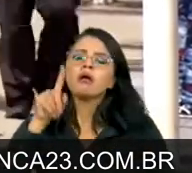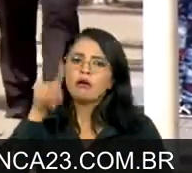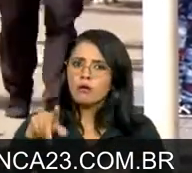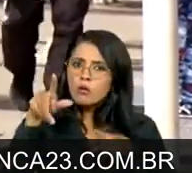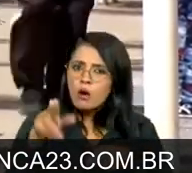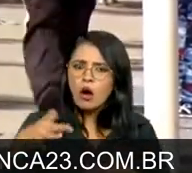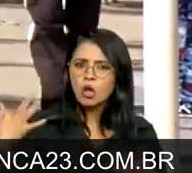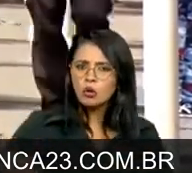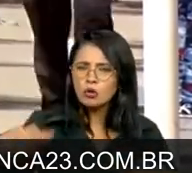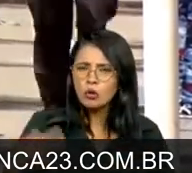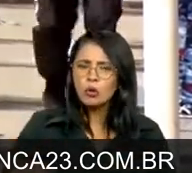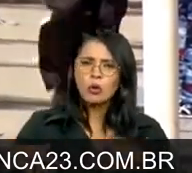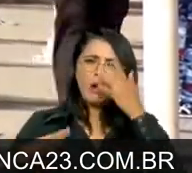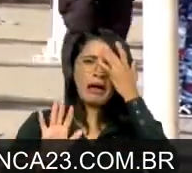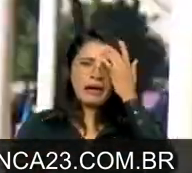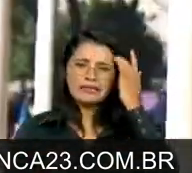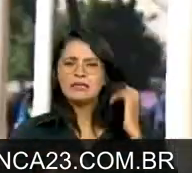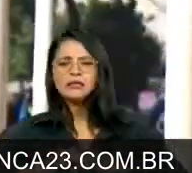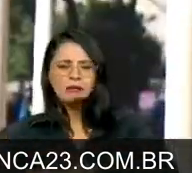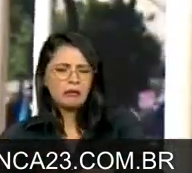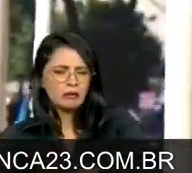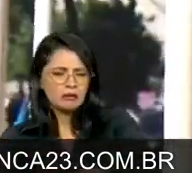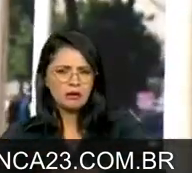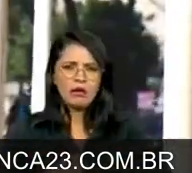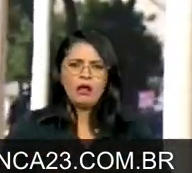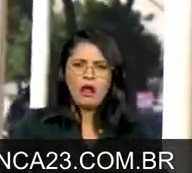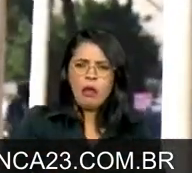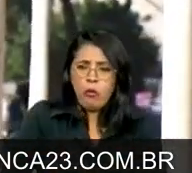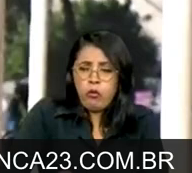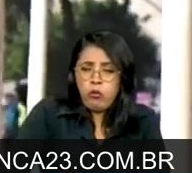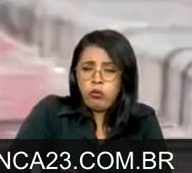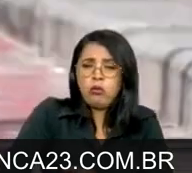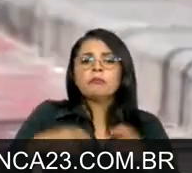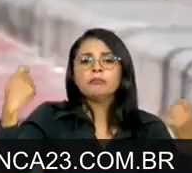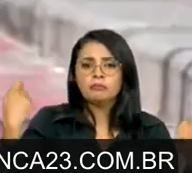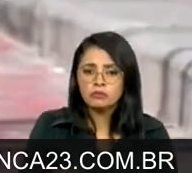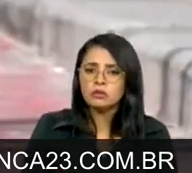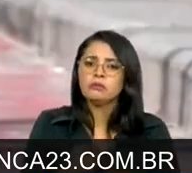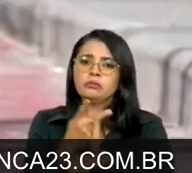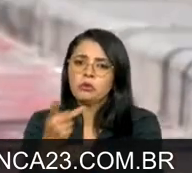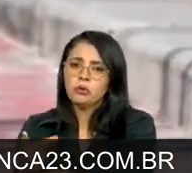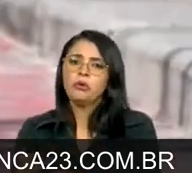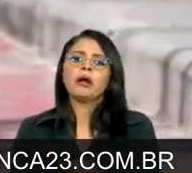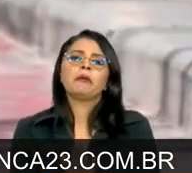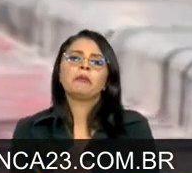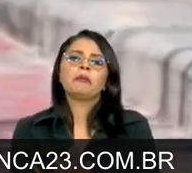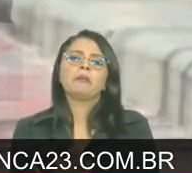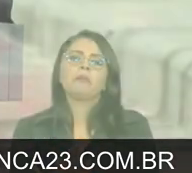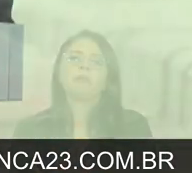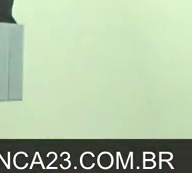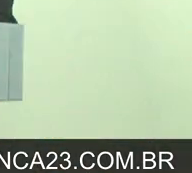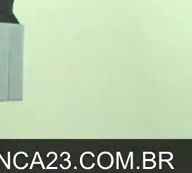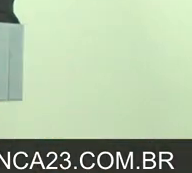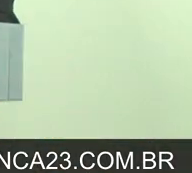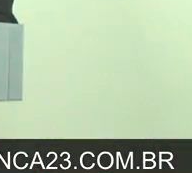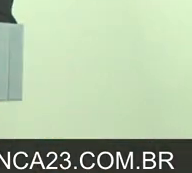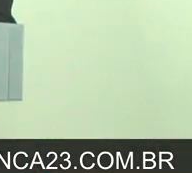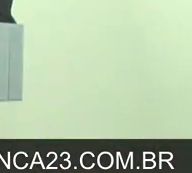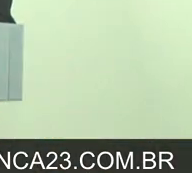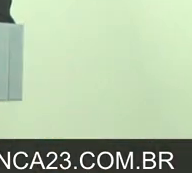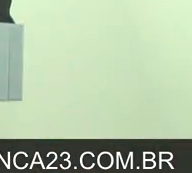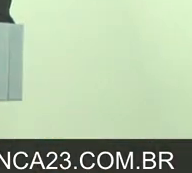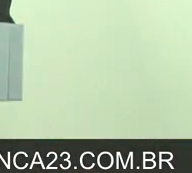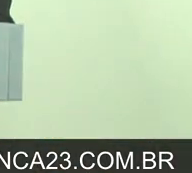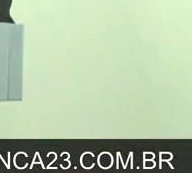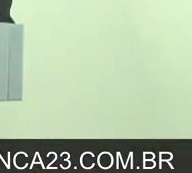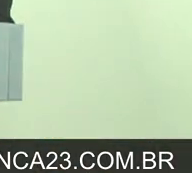pernas, às vezes coceira, às vezes dormência, é sinal que deve procurar um cirurgião vascular para ver o que é que está acontecendo. E no